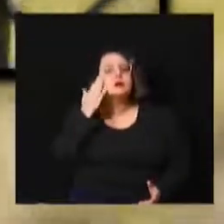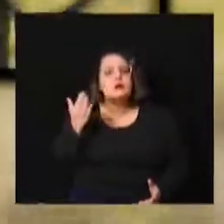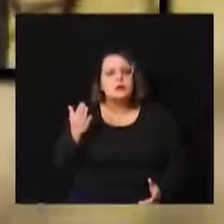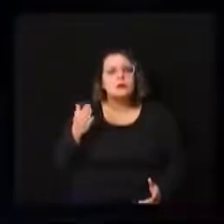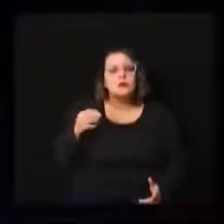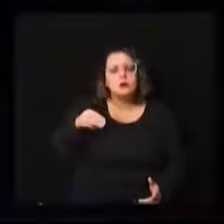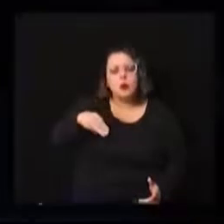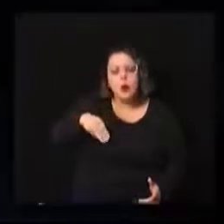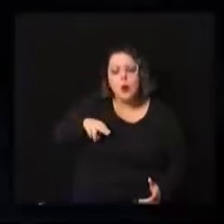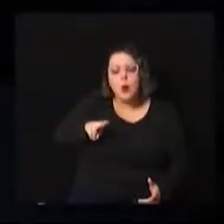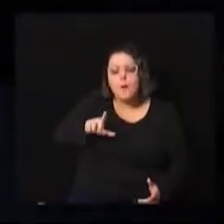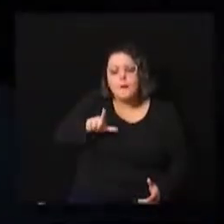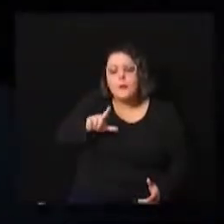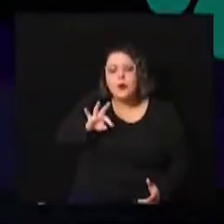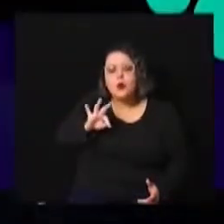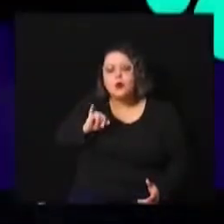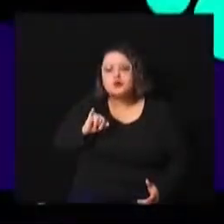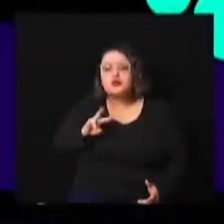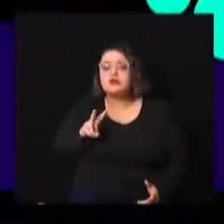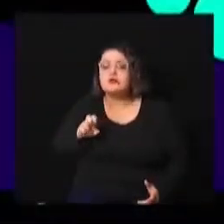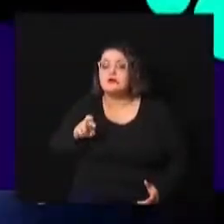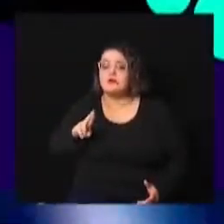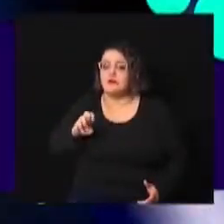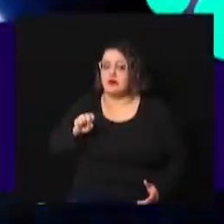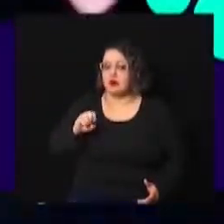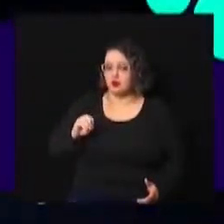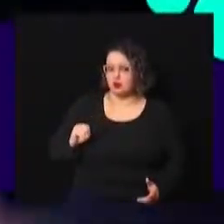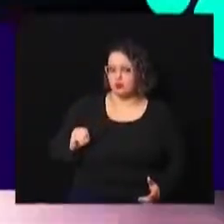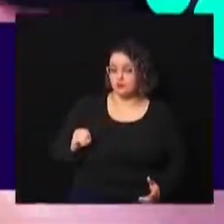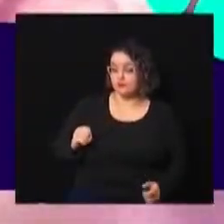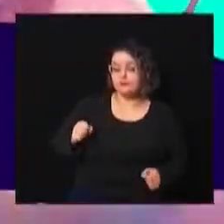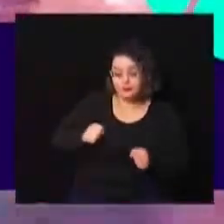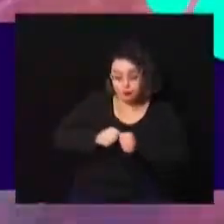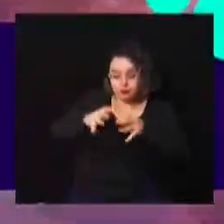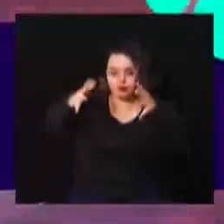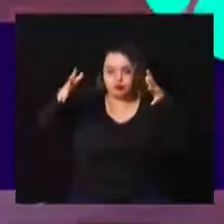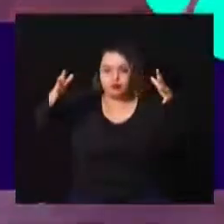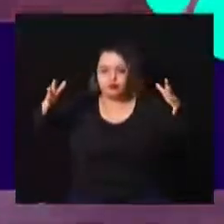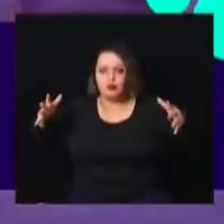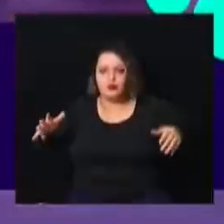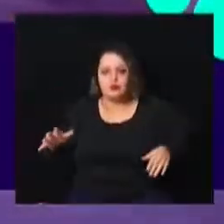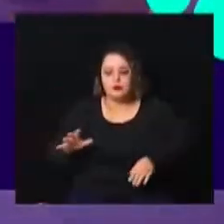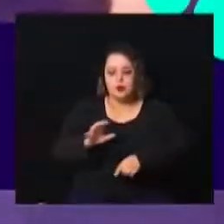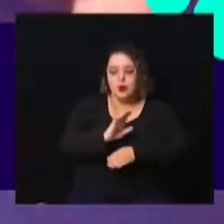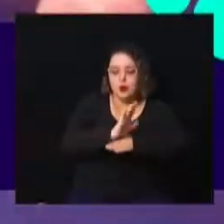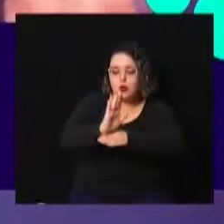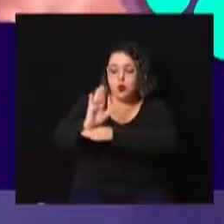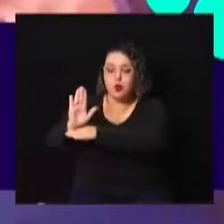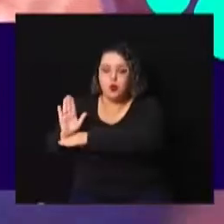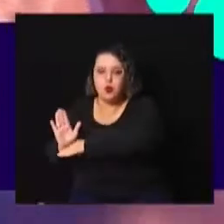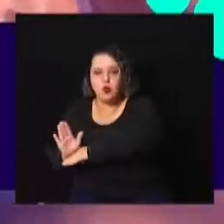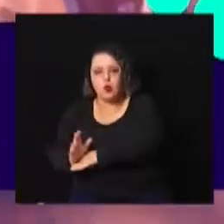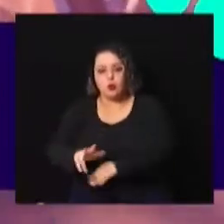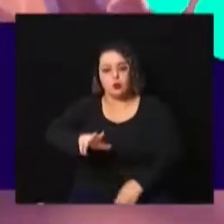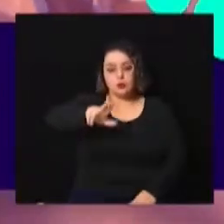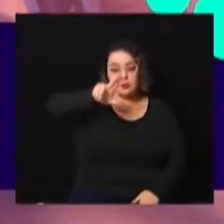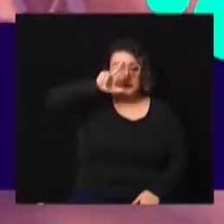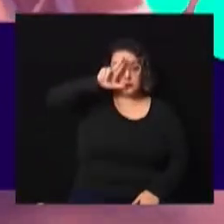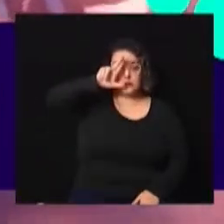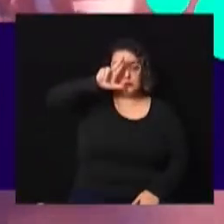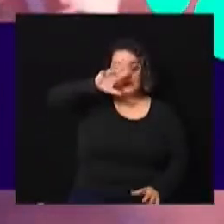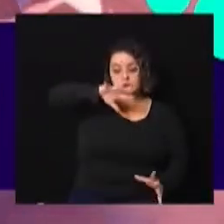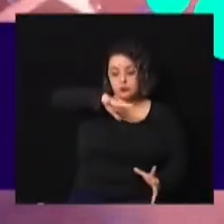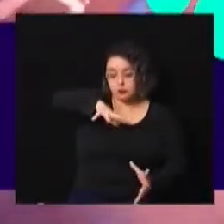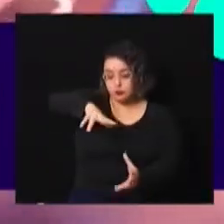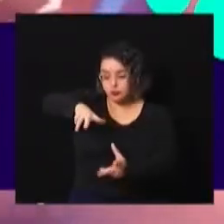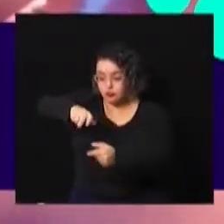sobre o multiverso? E para fechar a agenda, a grande estreia é do filme Doutor Estranho no Multiverso da Loucura.